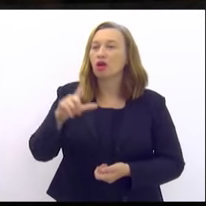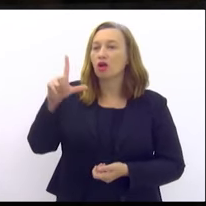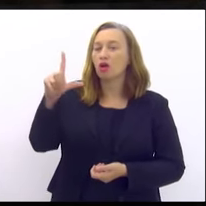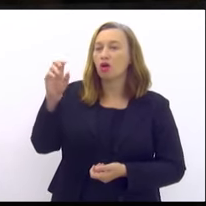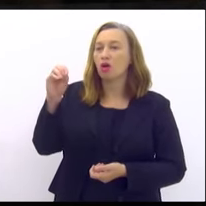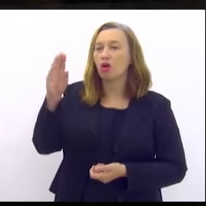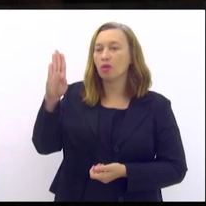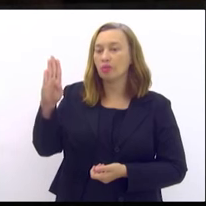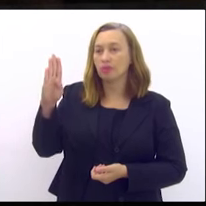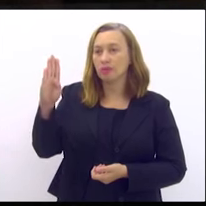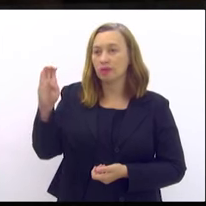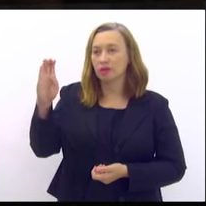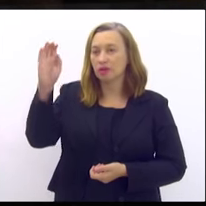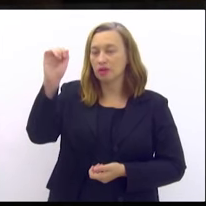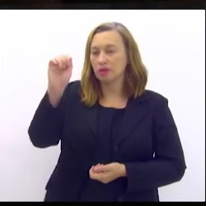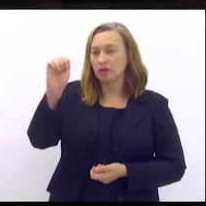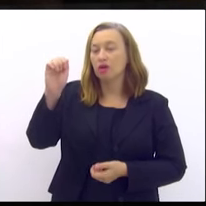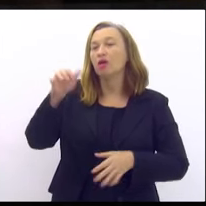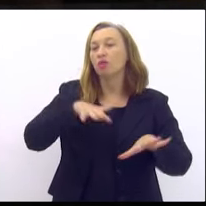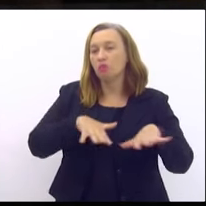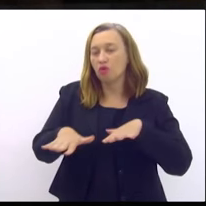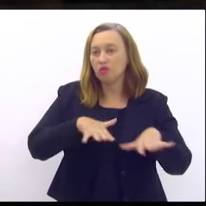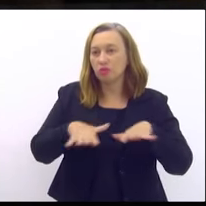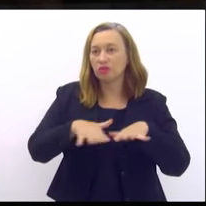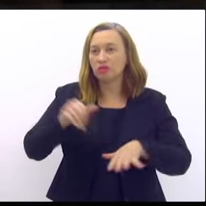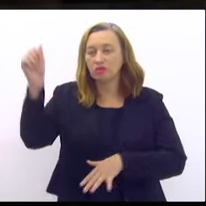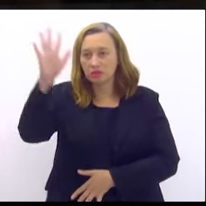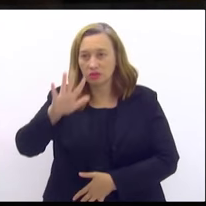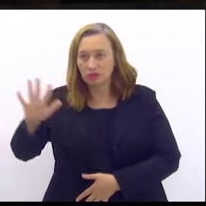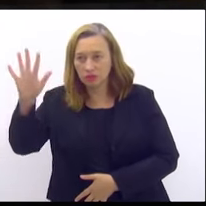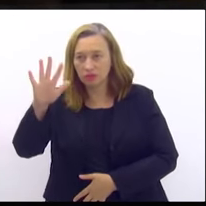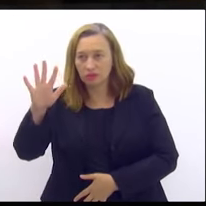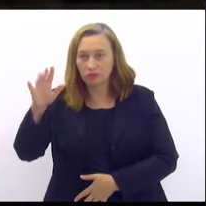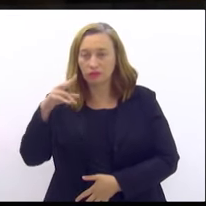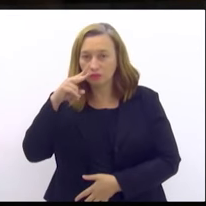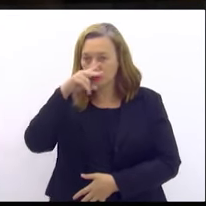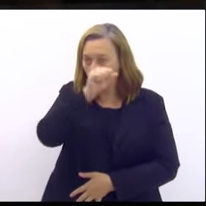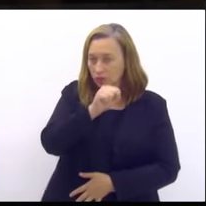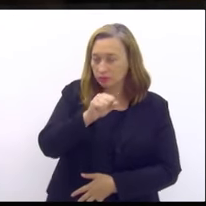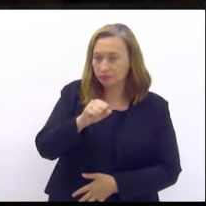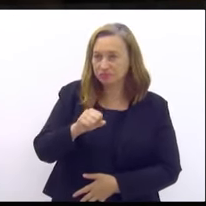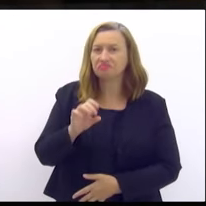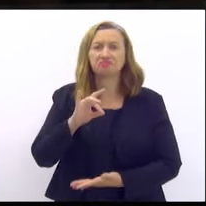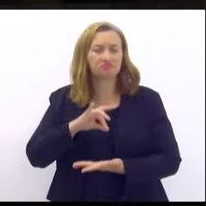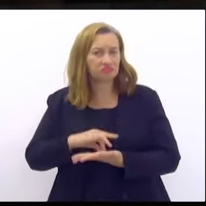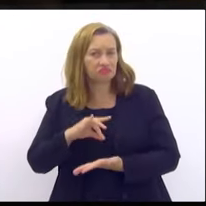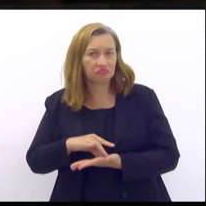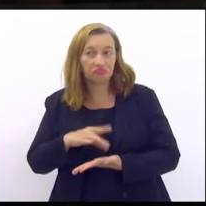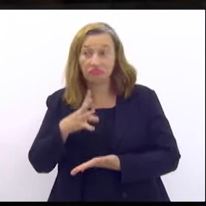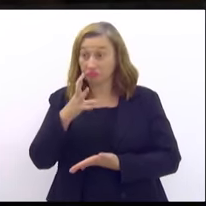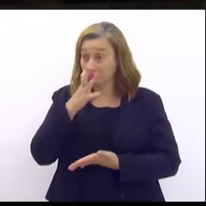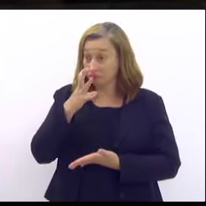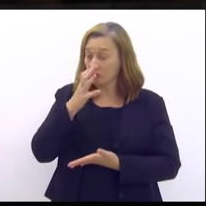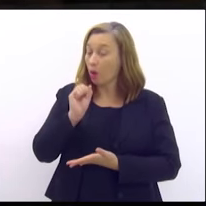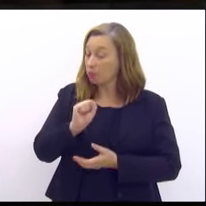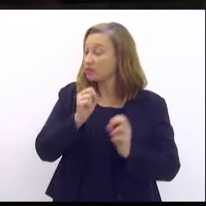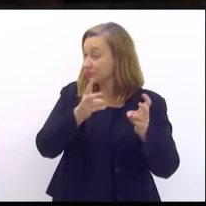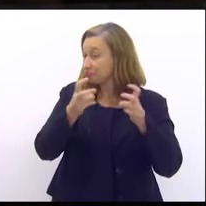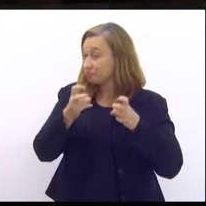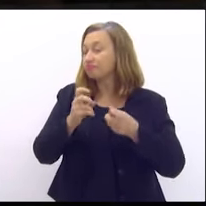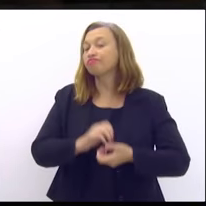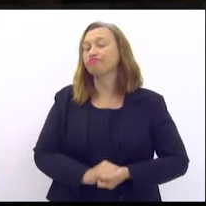relação à reforma tributária é realmente impressionante só pode